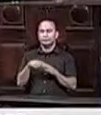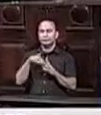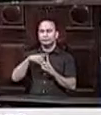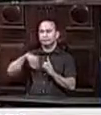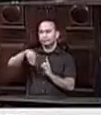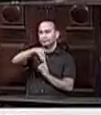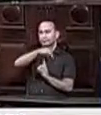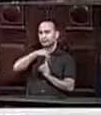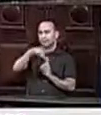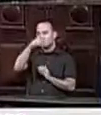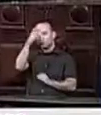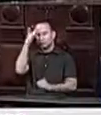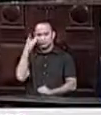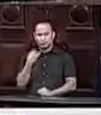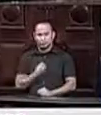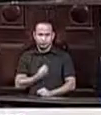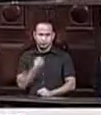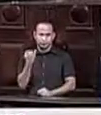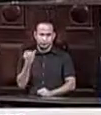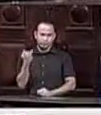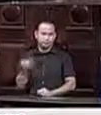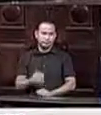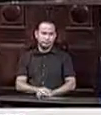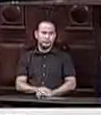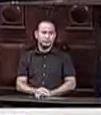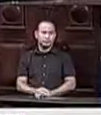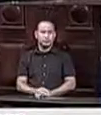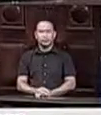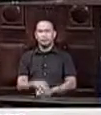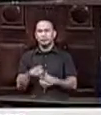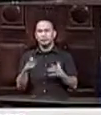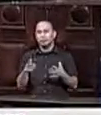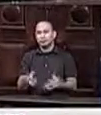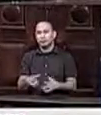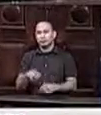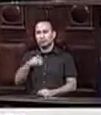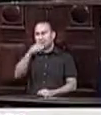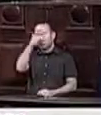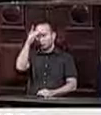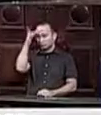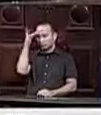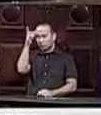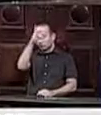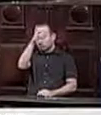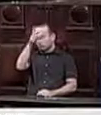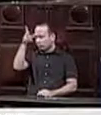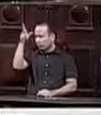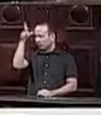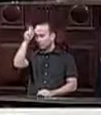de grades. Então, ter hoje aqui, sejam os servidores